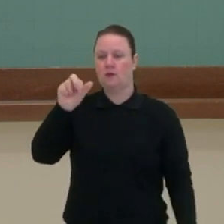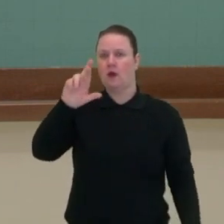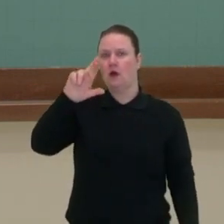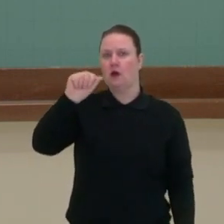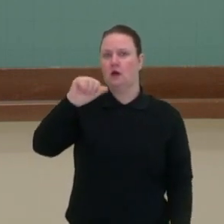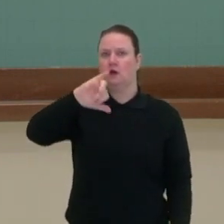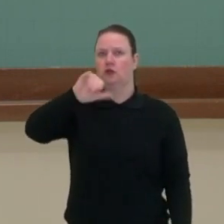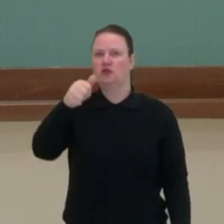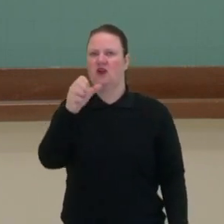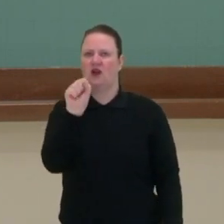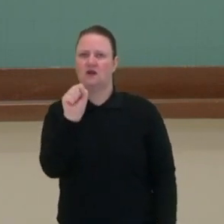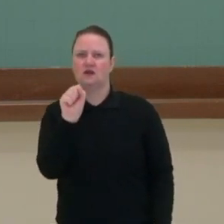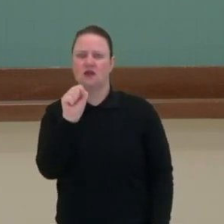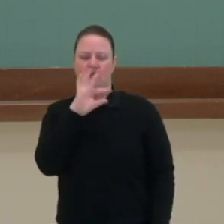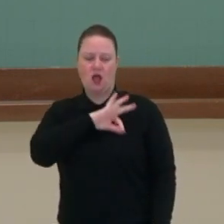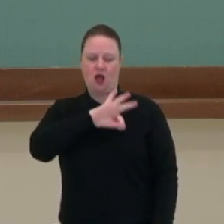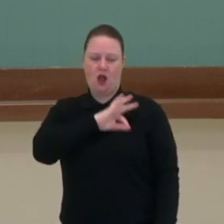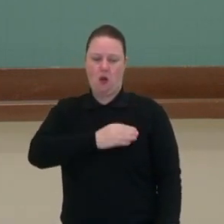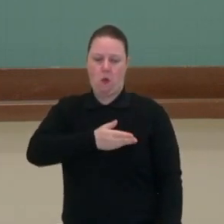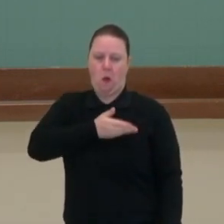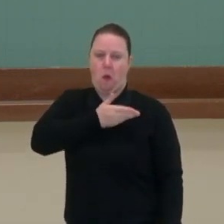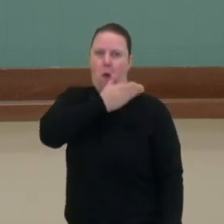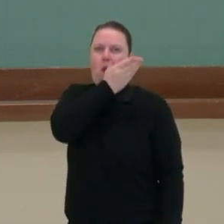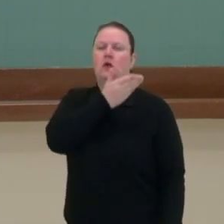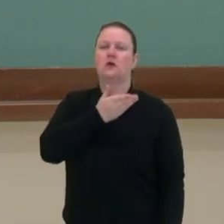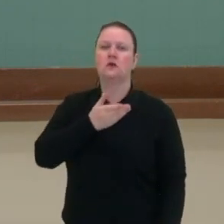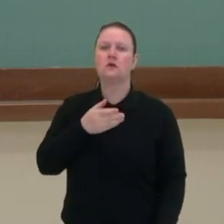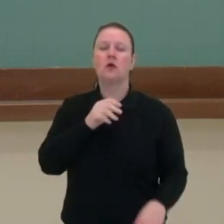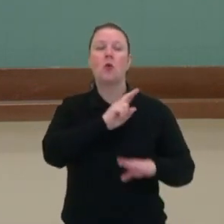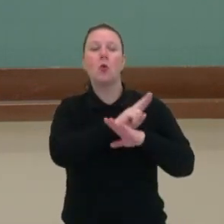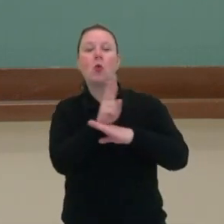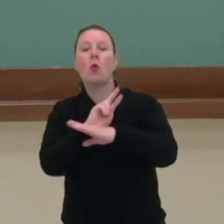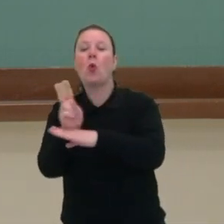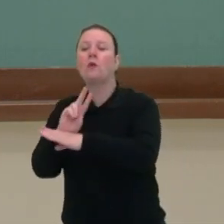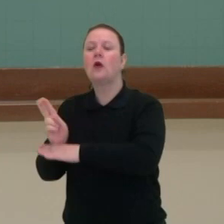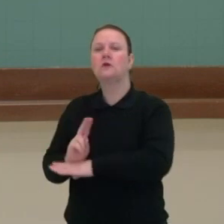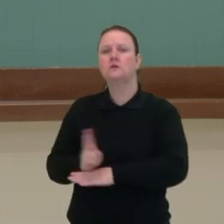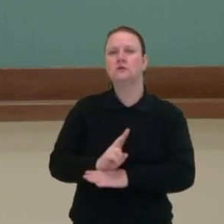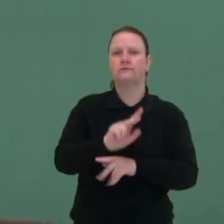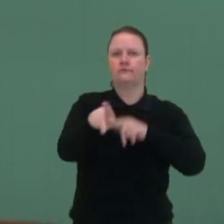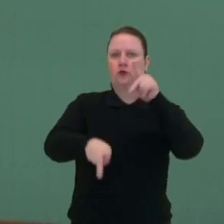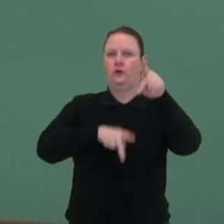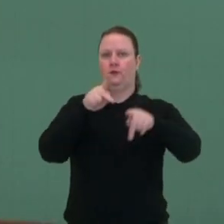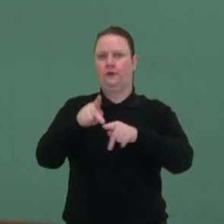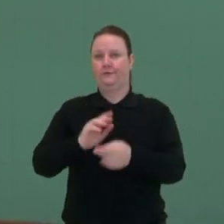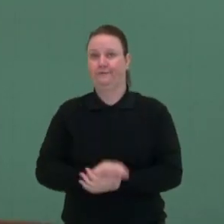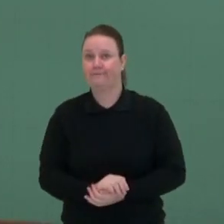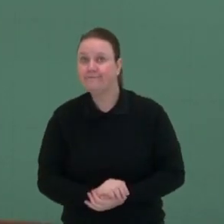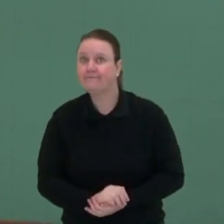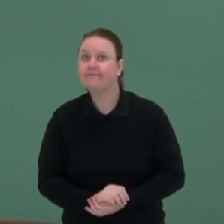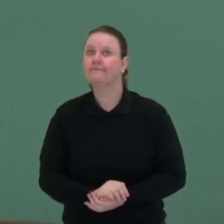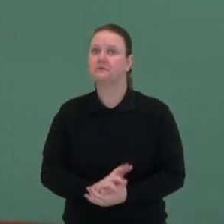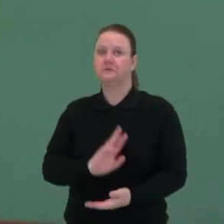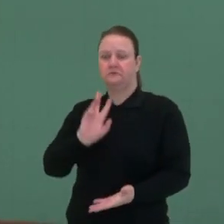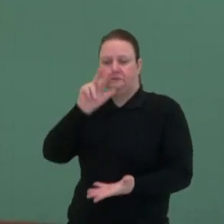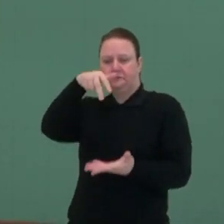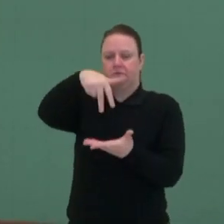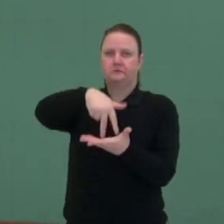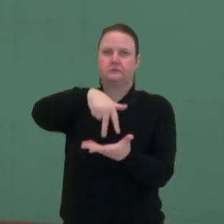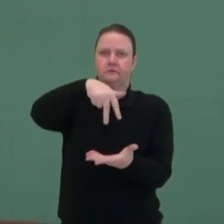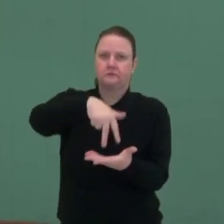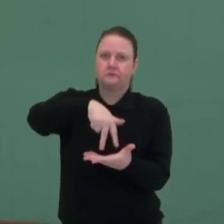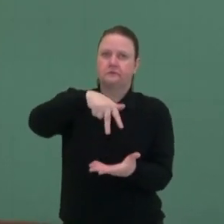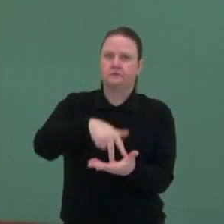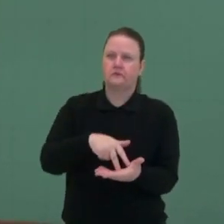ainda proteger os pobres, um candidato como o povo estava esperando. Esse posicionamento dele, de principalmente